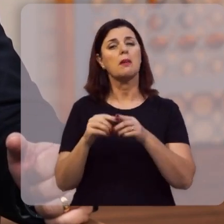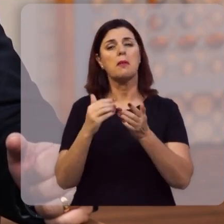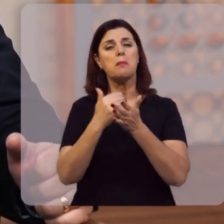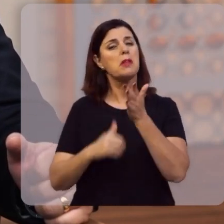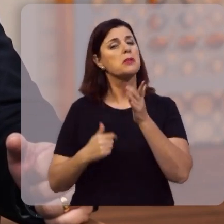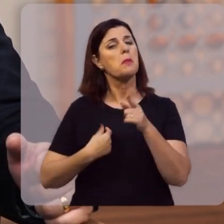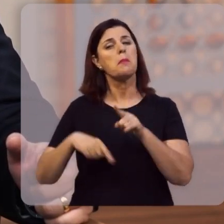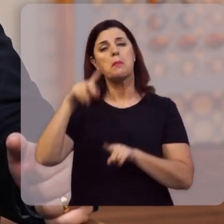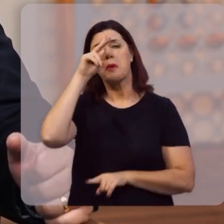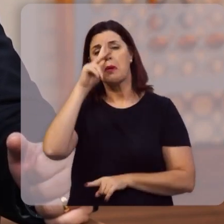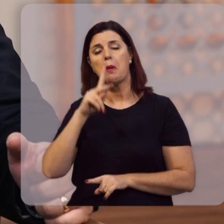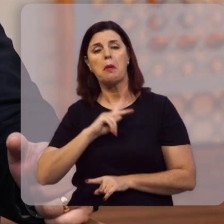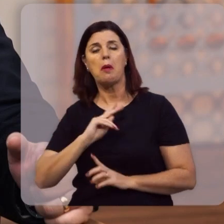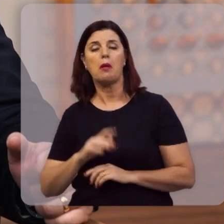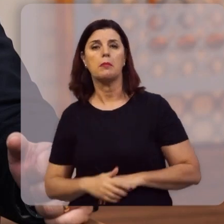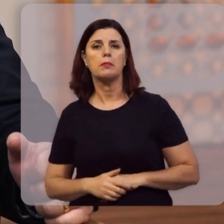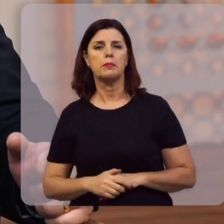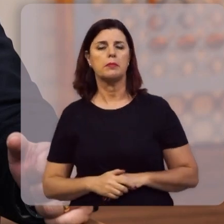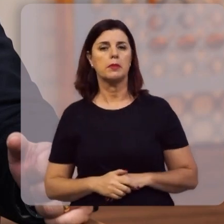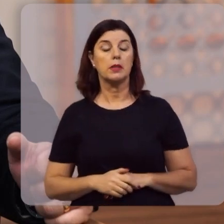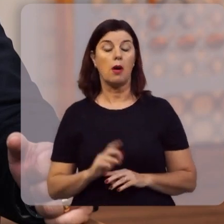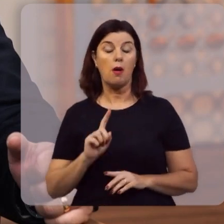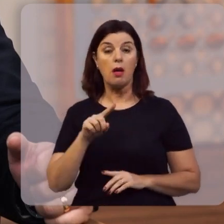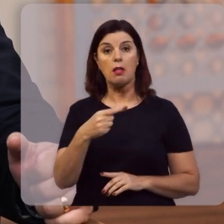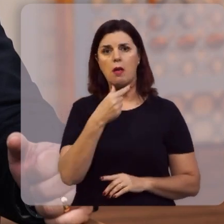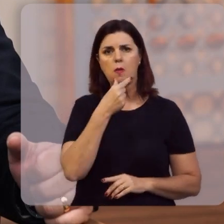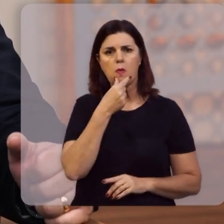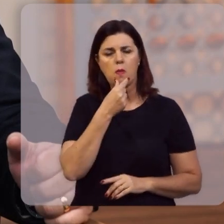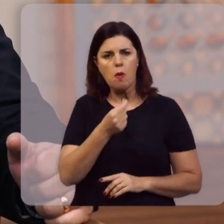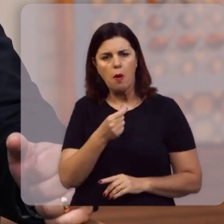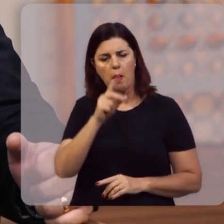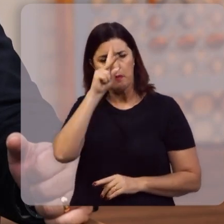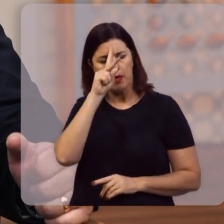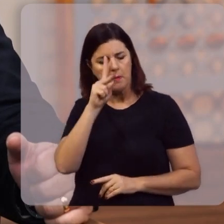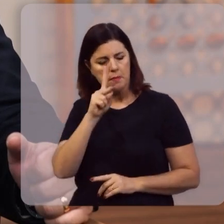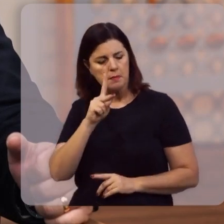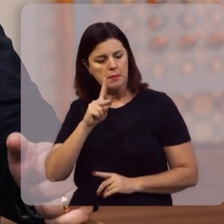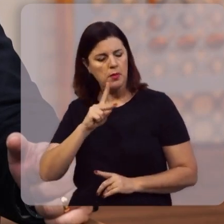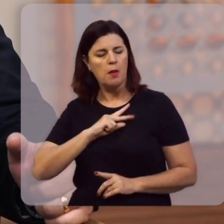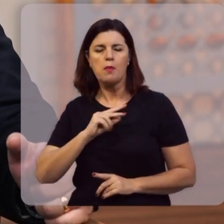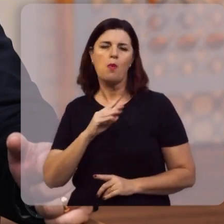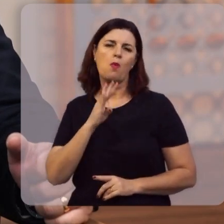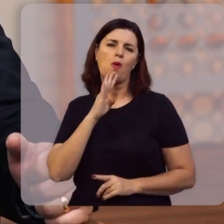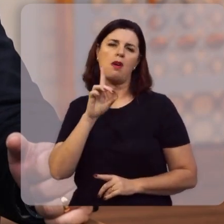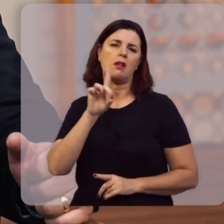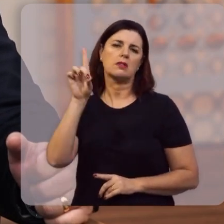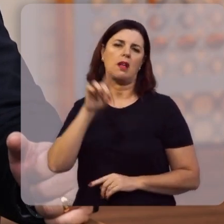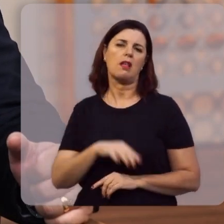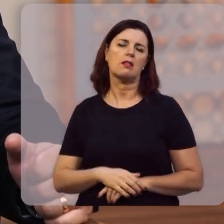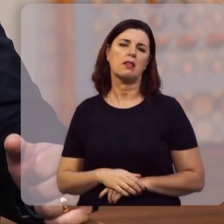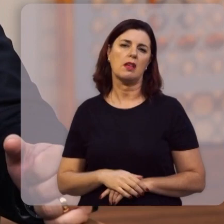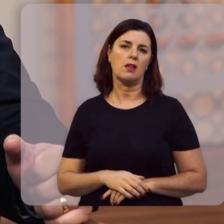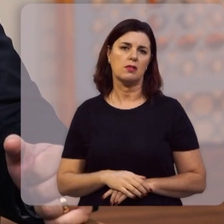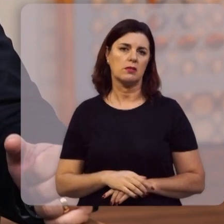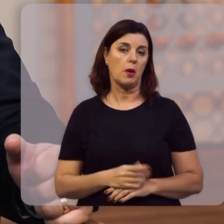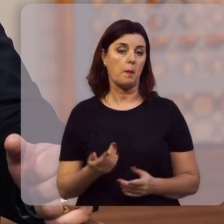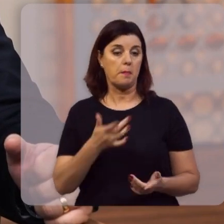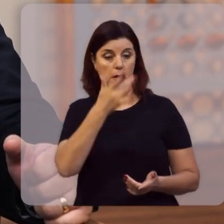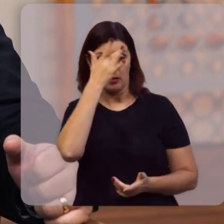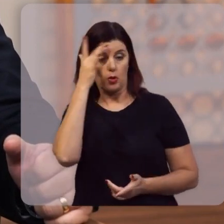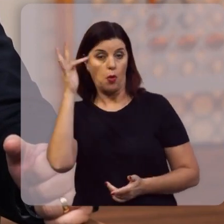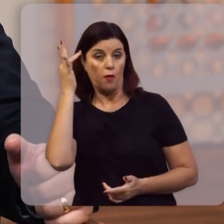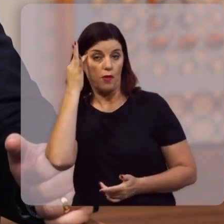ele próprio. Então, o homem é por si mesmo incapaz de conhecer a Deus. Erraram os filósofos